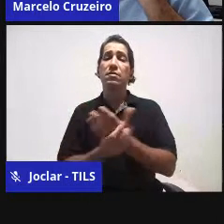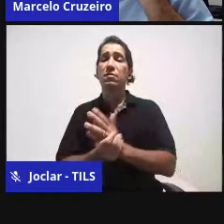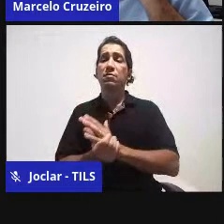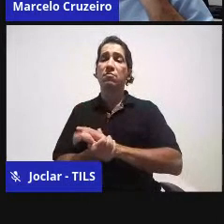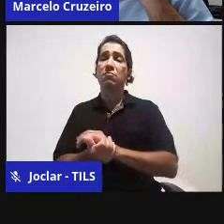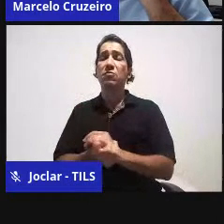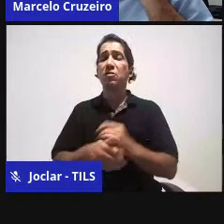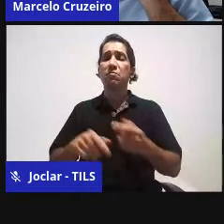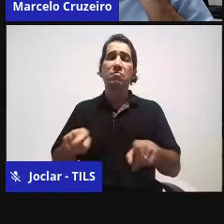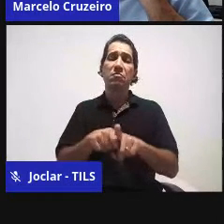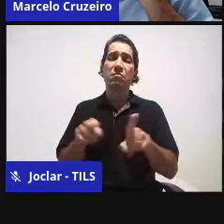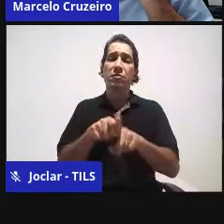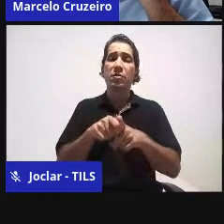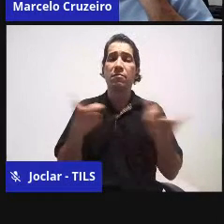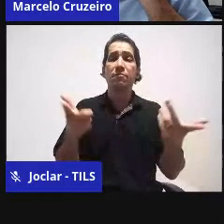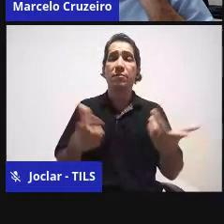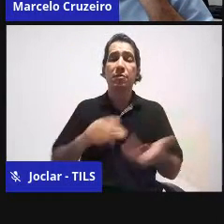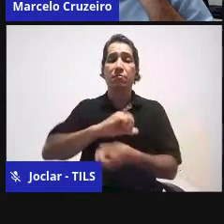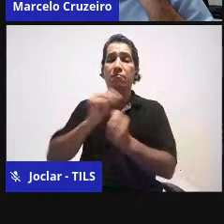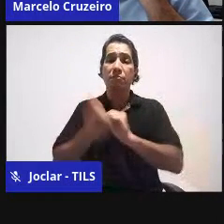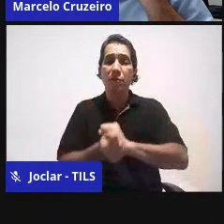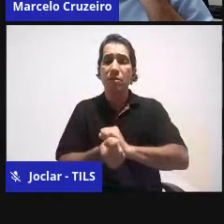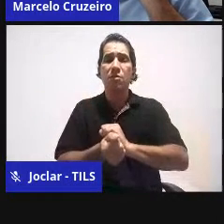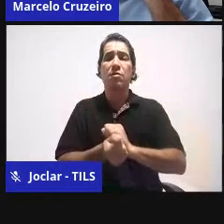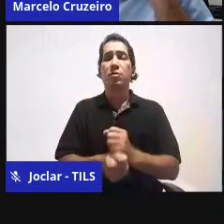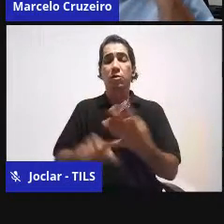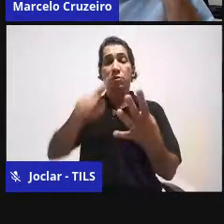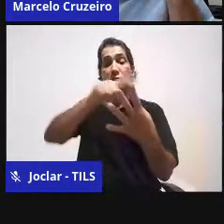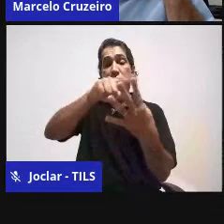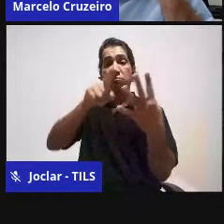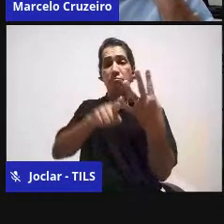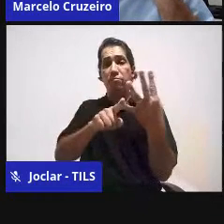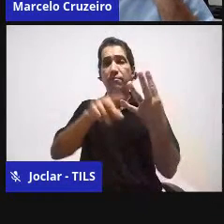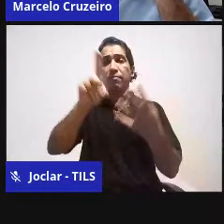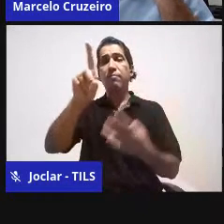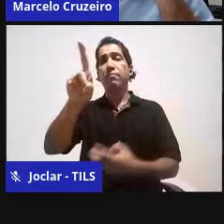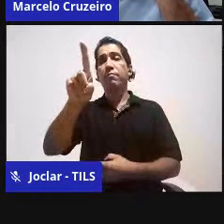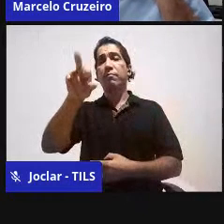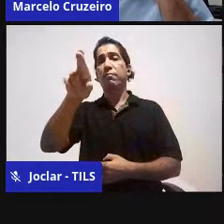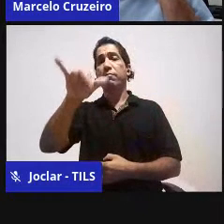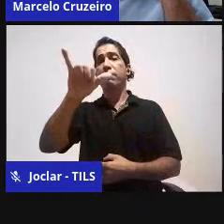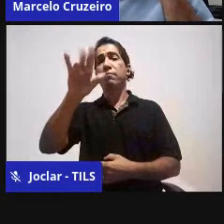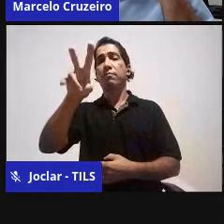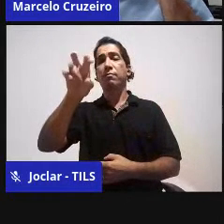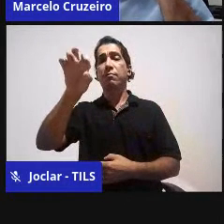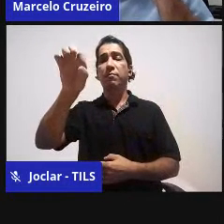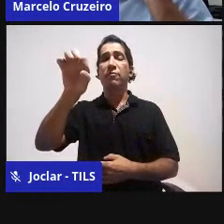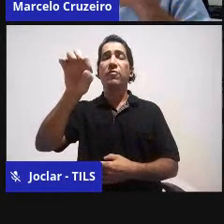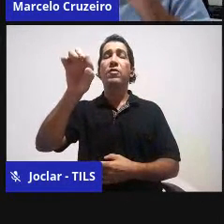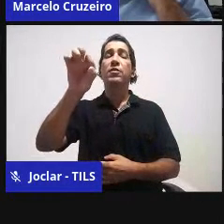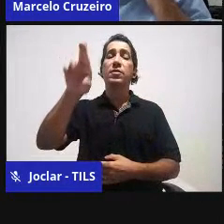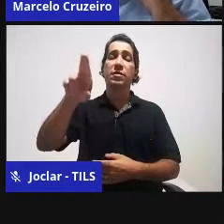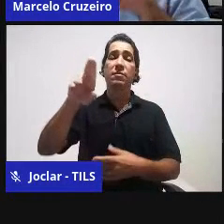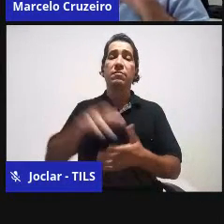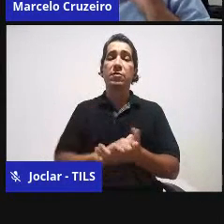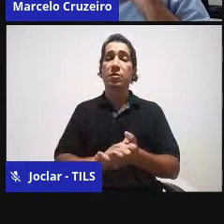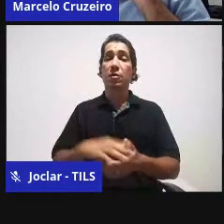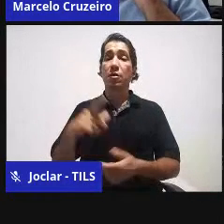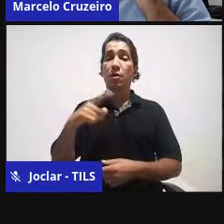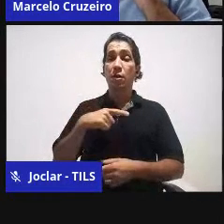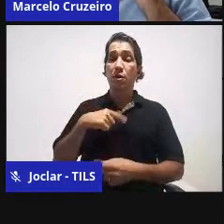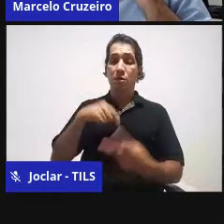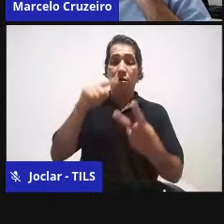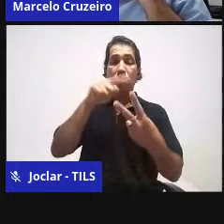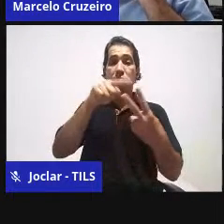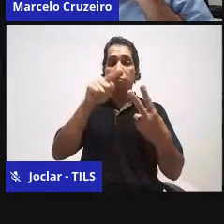adaptabilidade, que são os quatro pilares, os quatro drivers da indústria 4.0, dois itens aqui a gente chama de